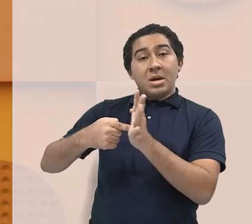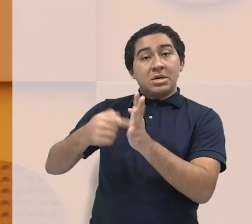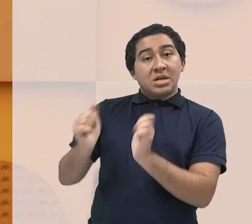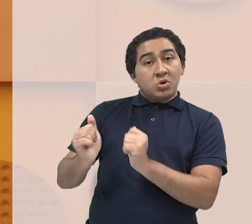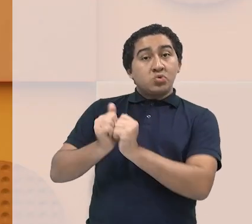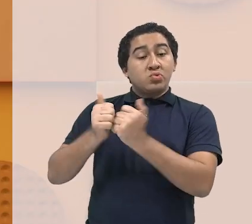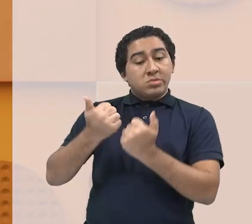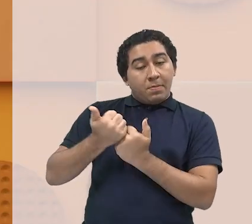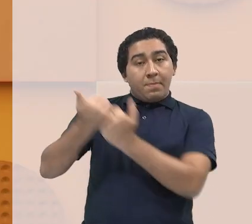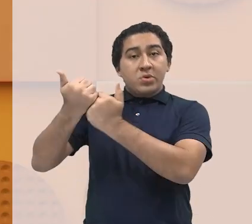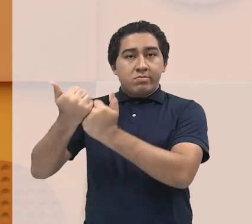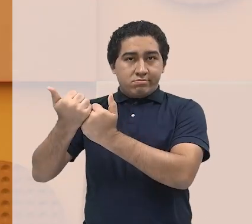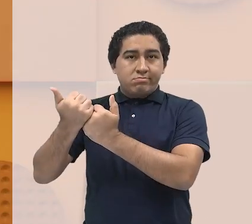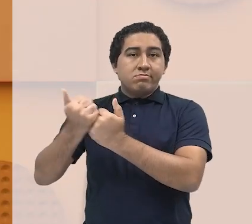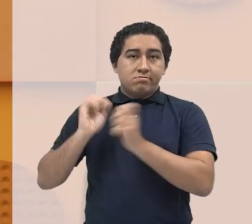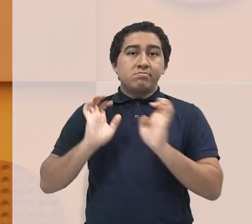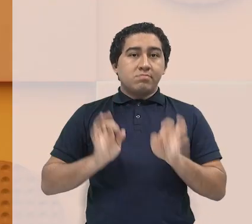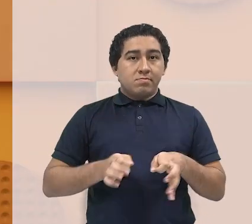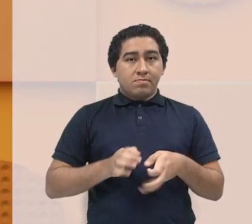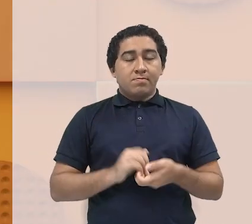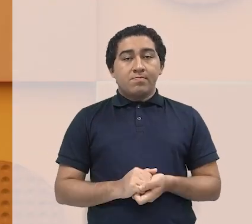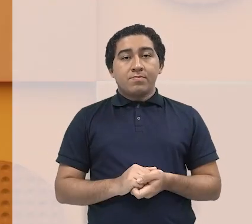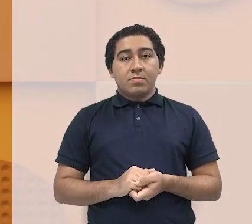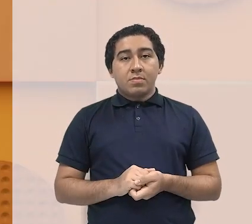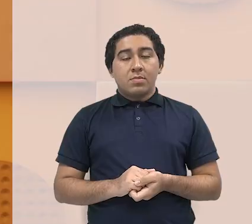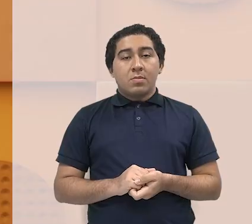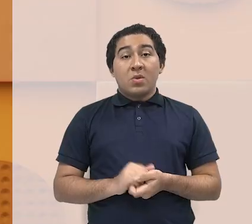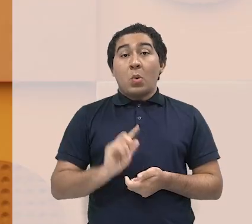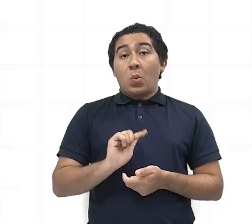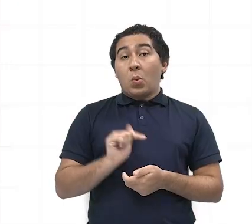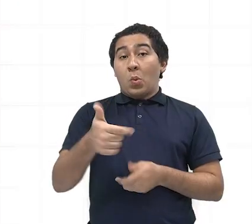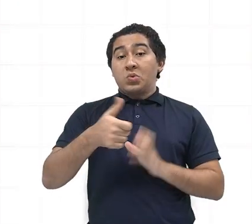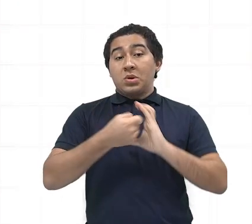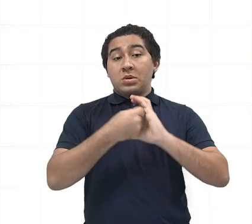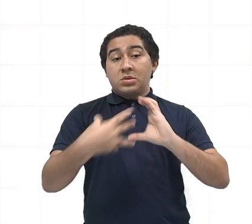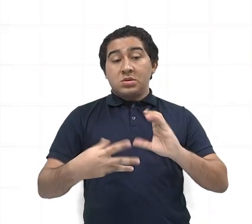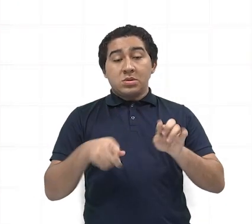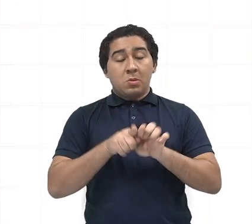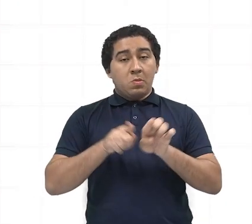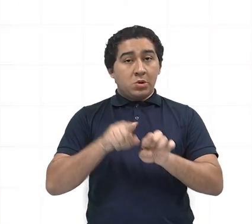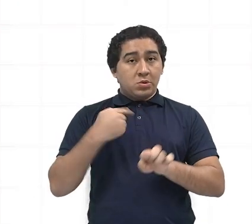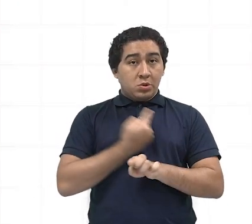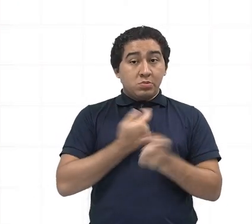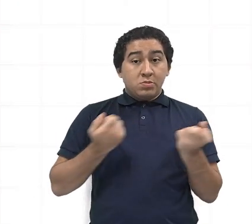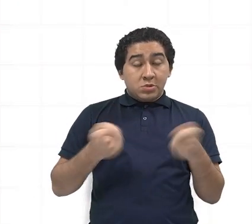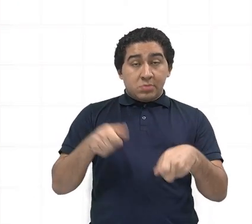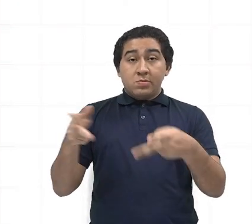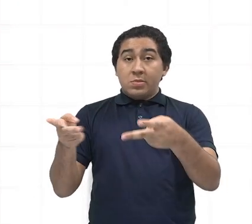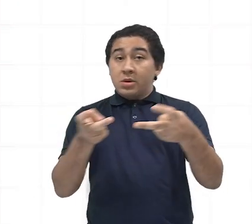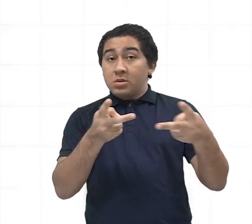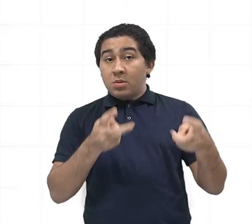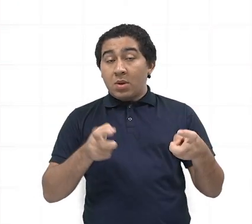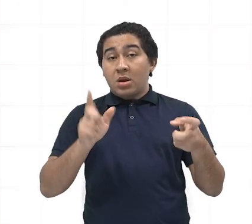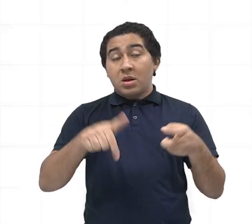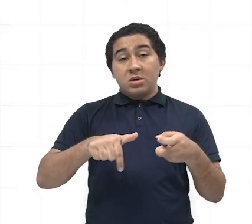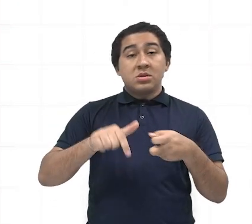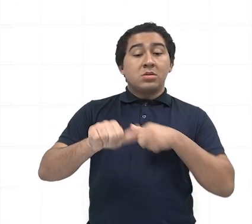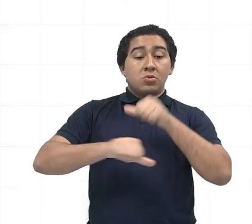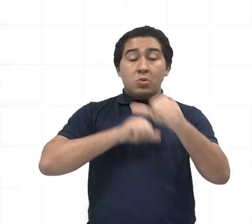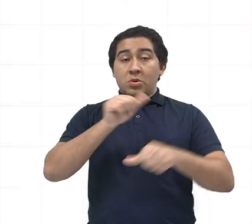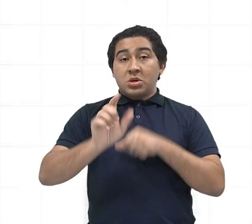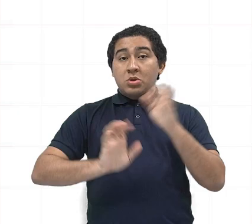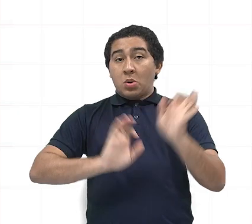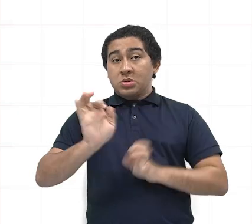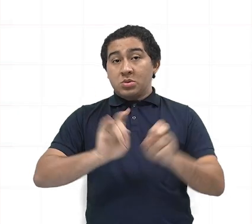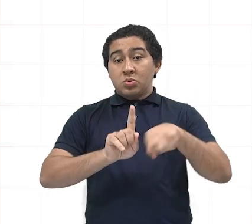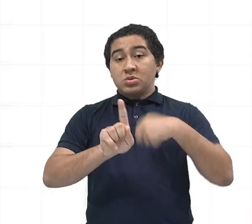com a máquina, certo? Outro ponto que a gente vai também perceber nessas mudanças na organização social é